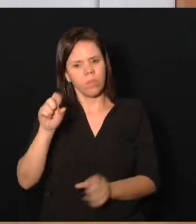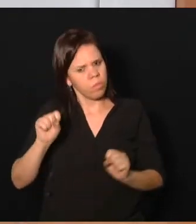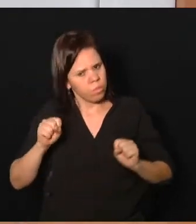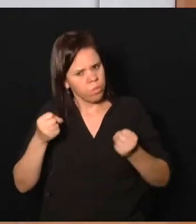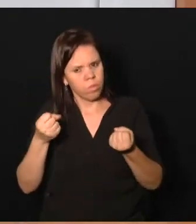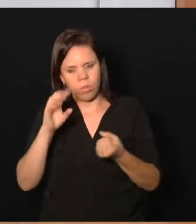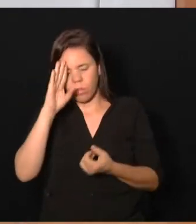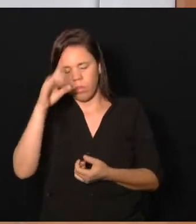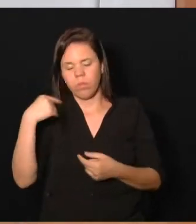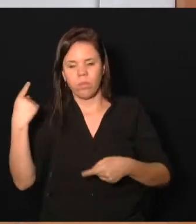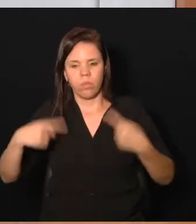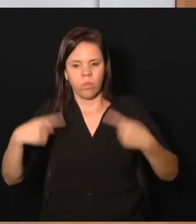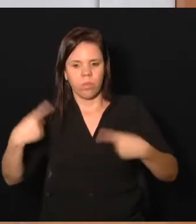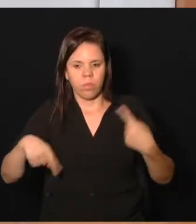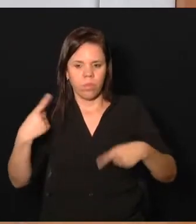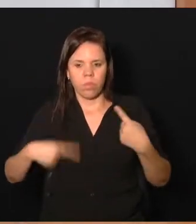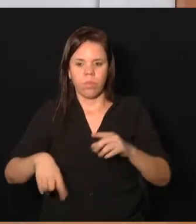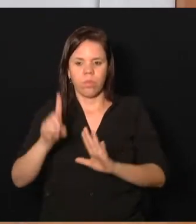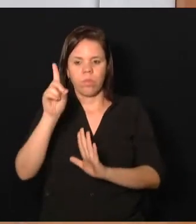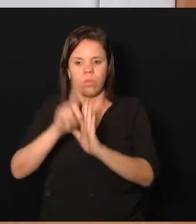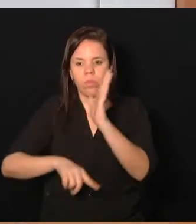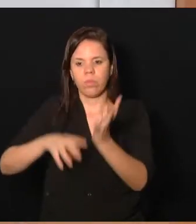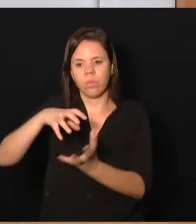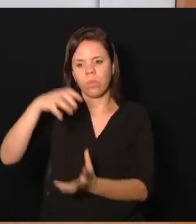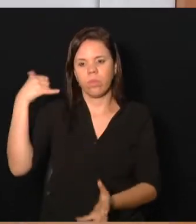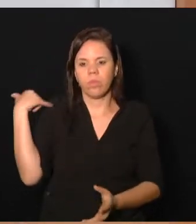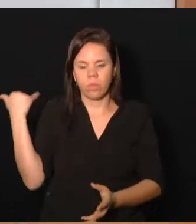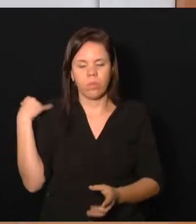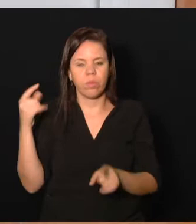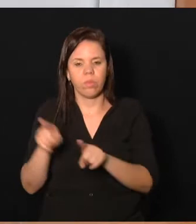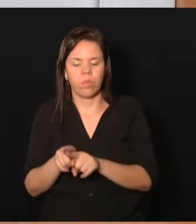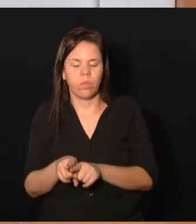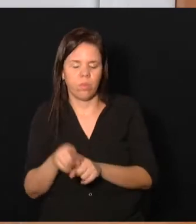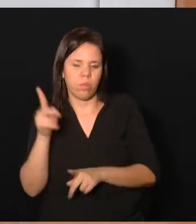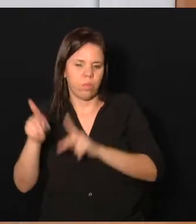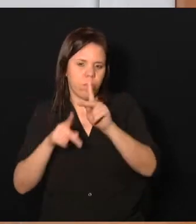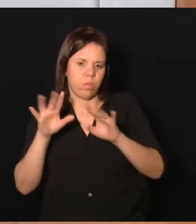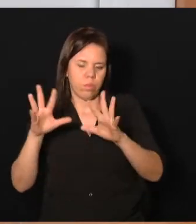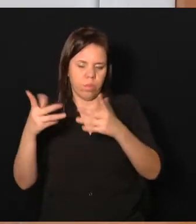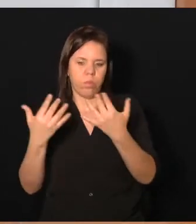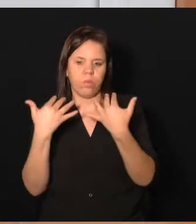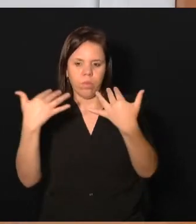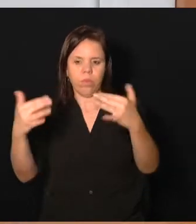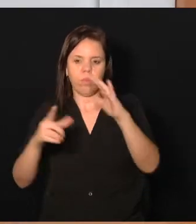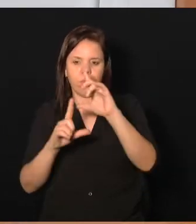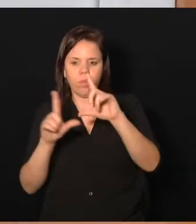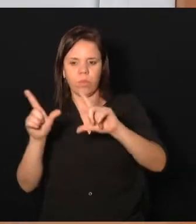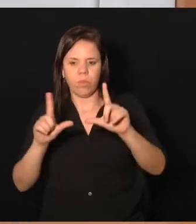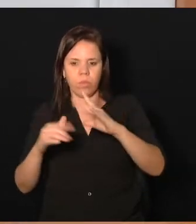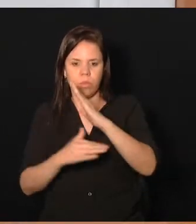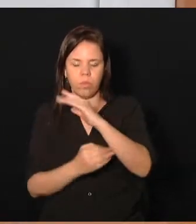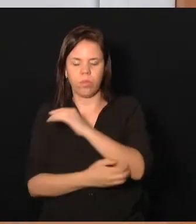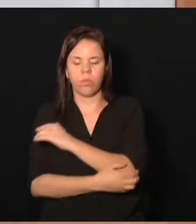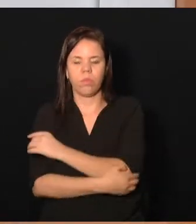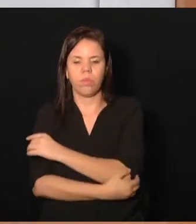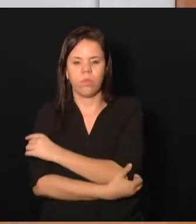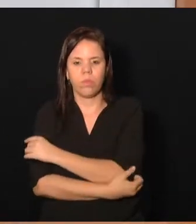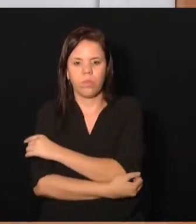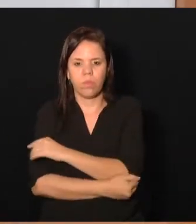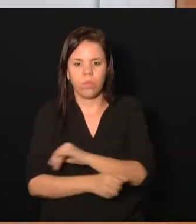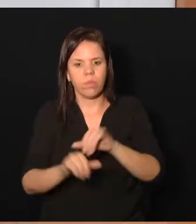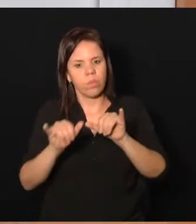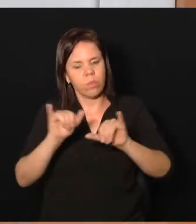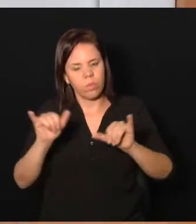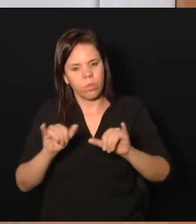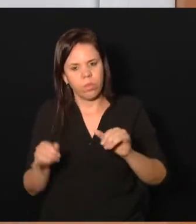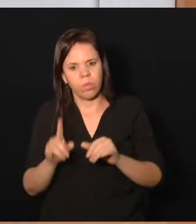para a gente discutir o direito do idoso e colocar para a população na TV Câmara e divulgar essa